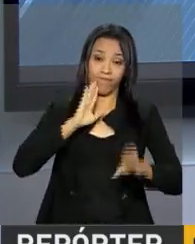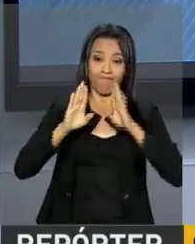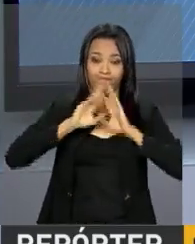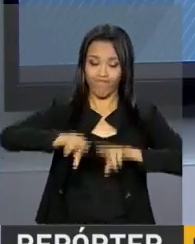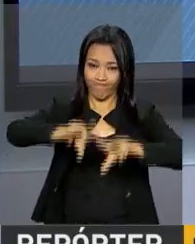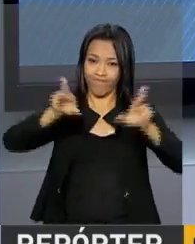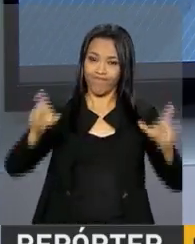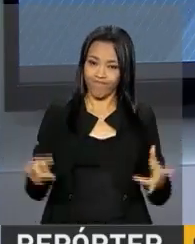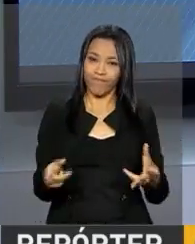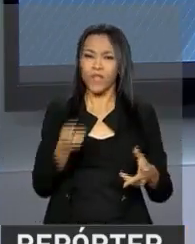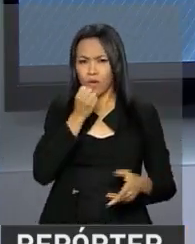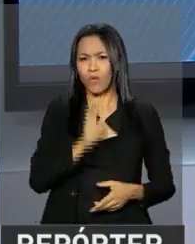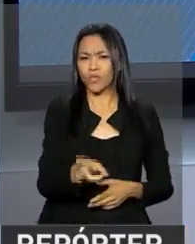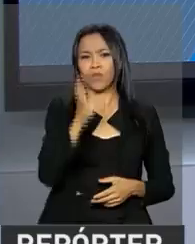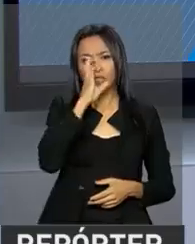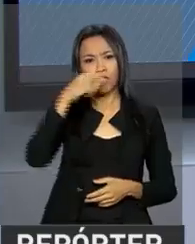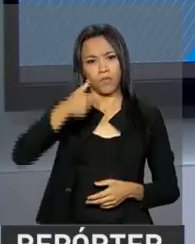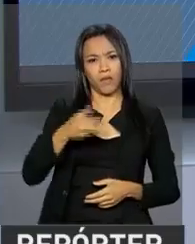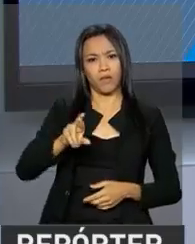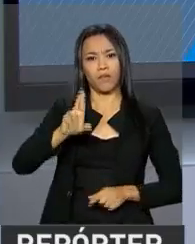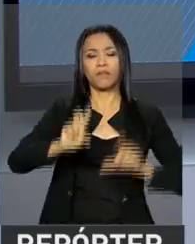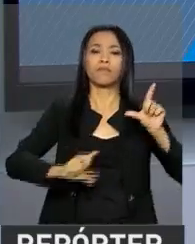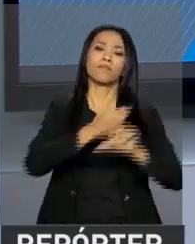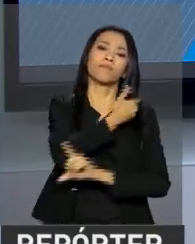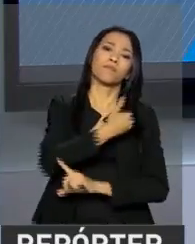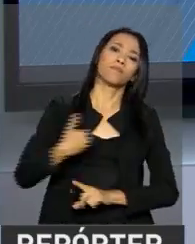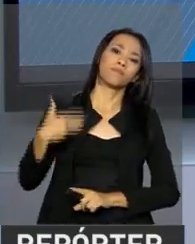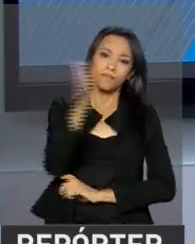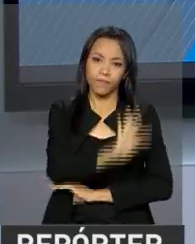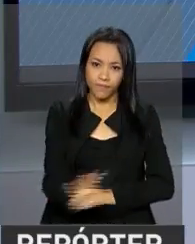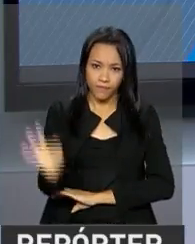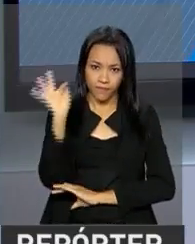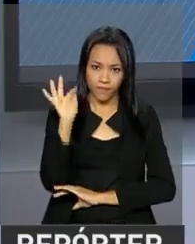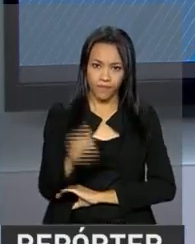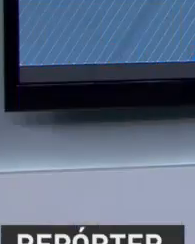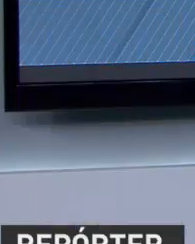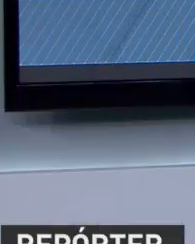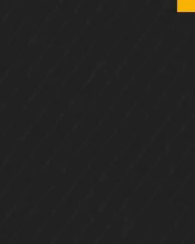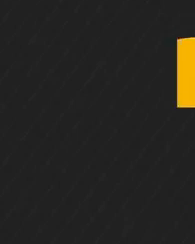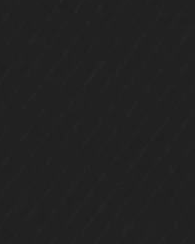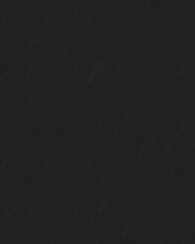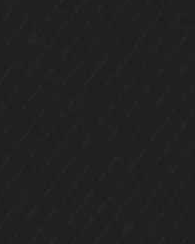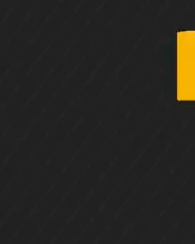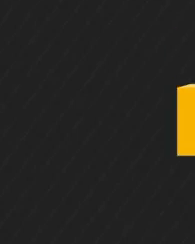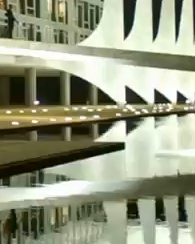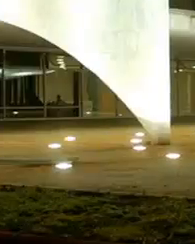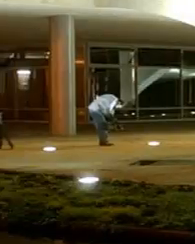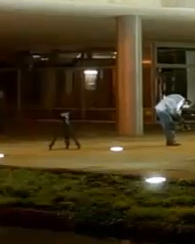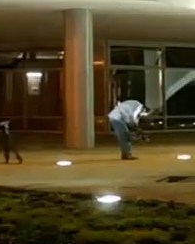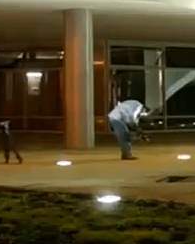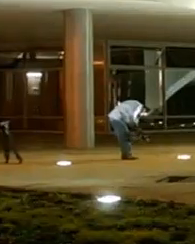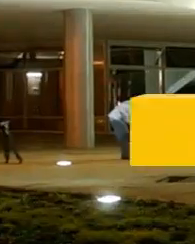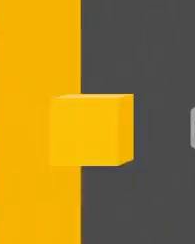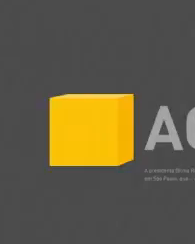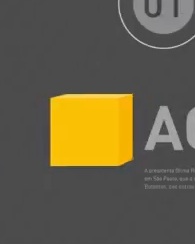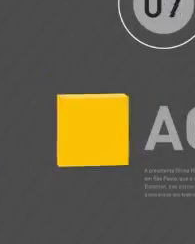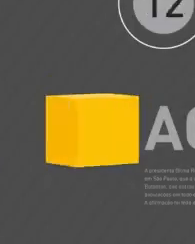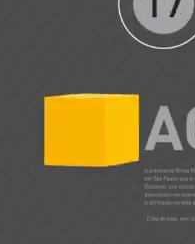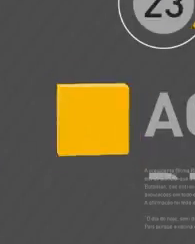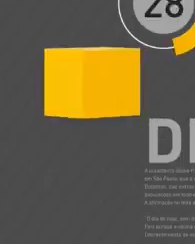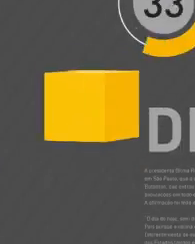redes sociais. Continue com a gente aqui na NBR, a TV do Governo Federal.